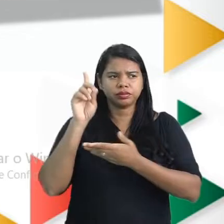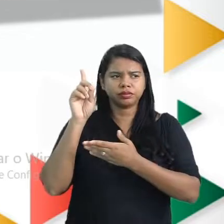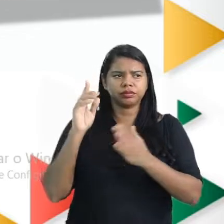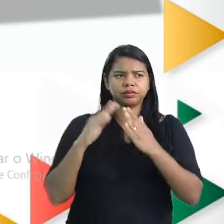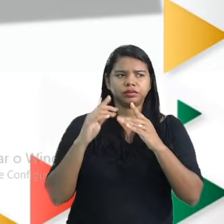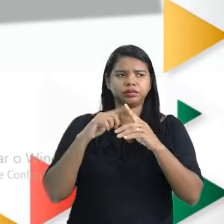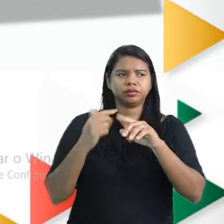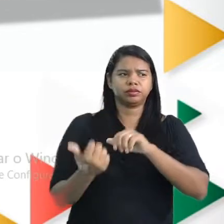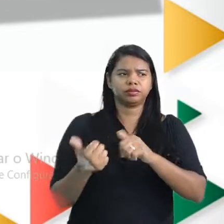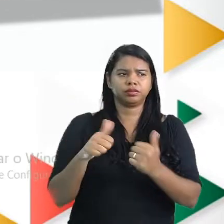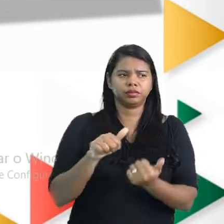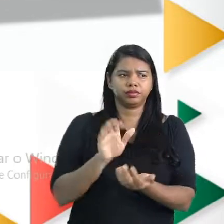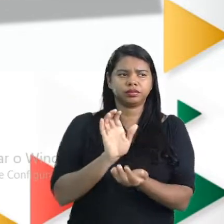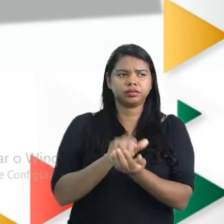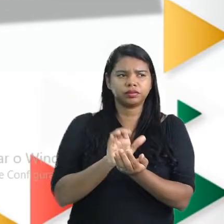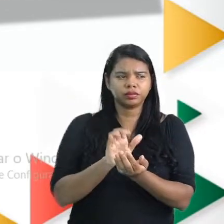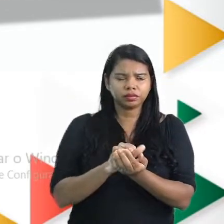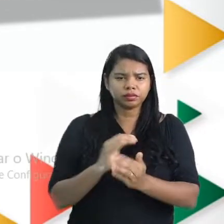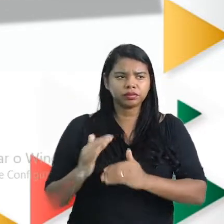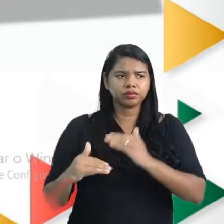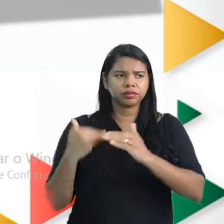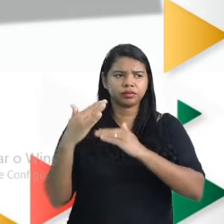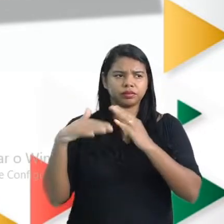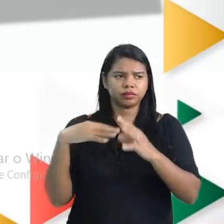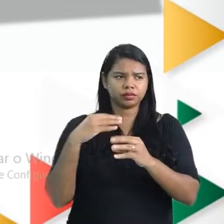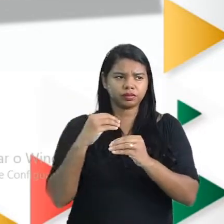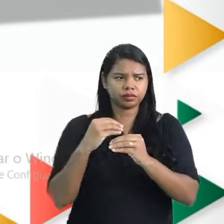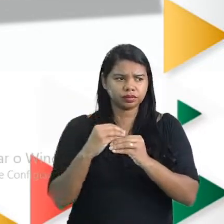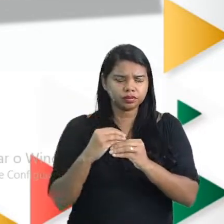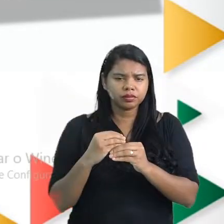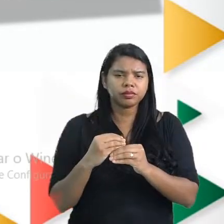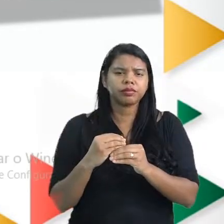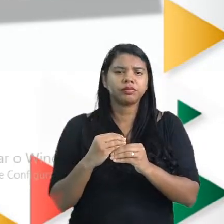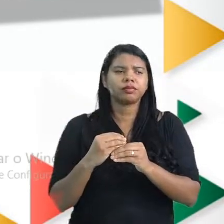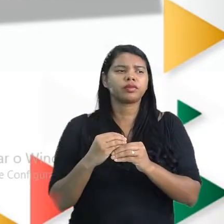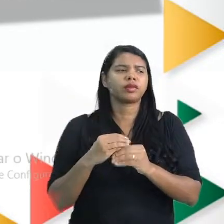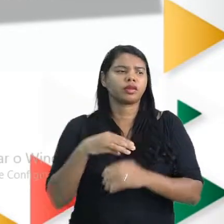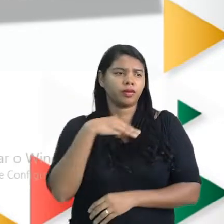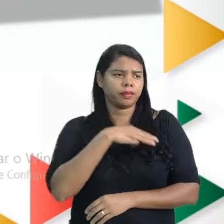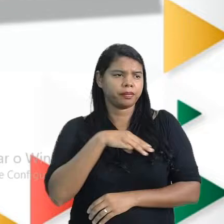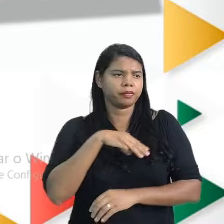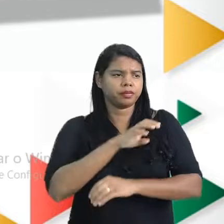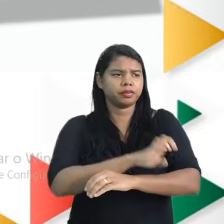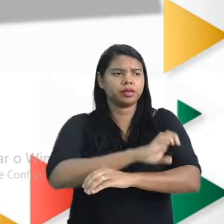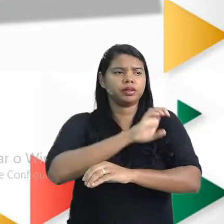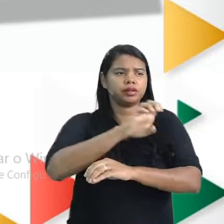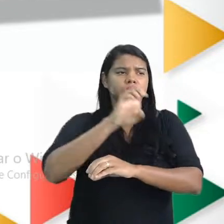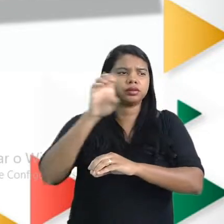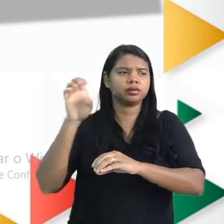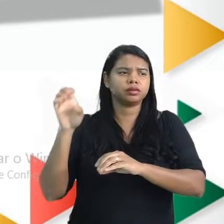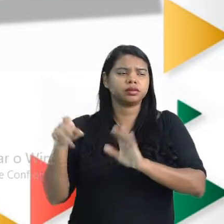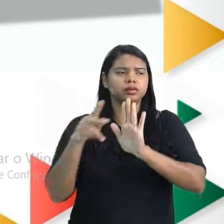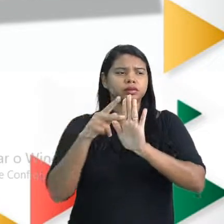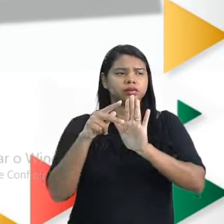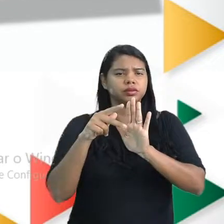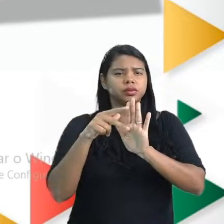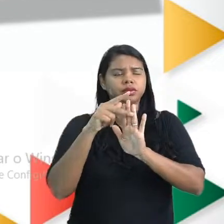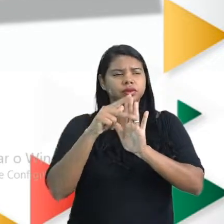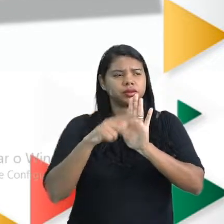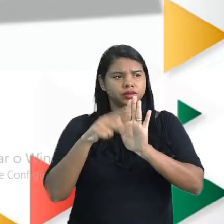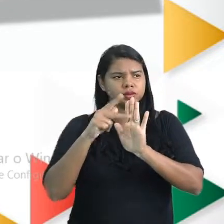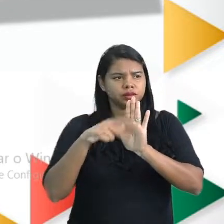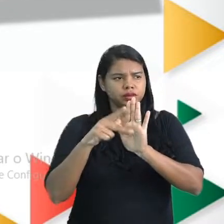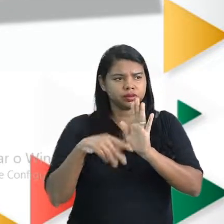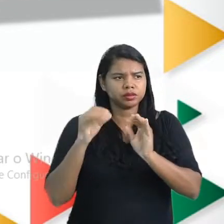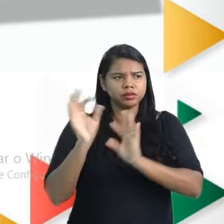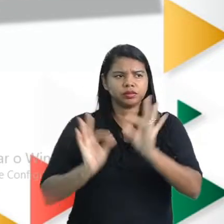de Pernambuco também desenvolve, através de sua área de missões estaduais, ações e projetos de mobilização